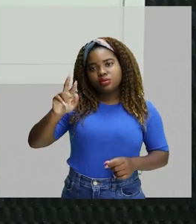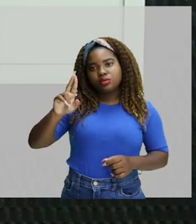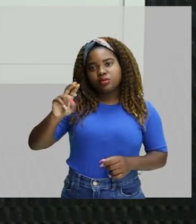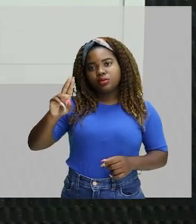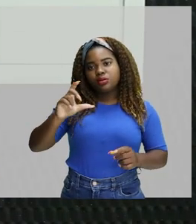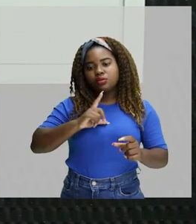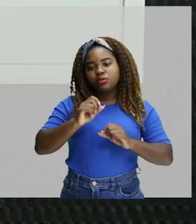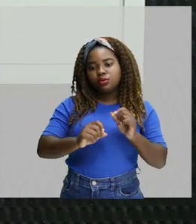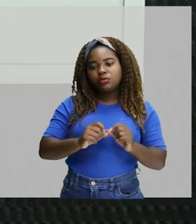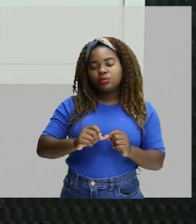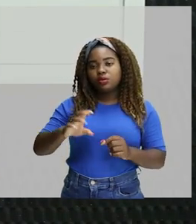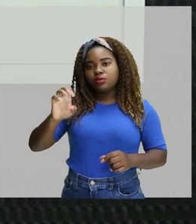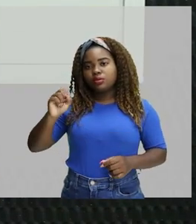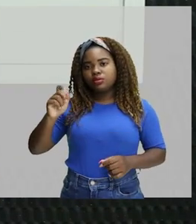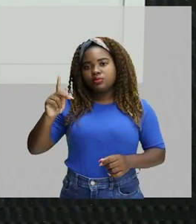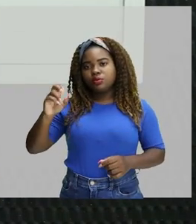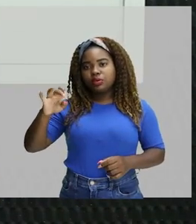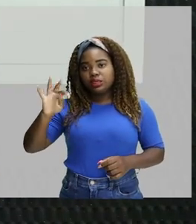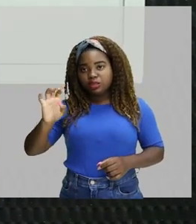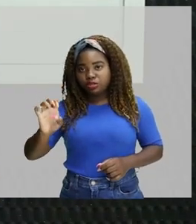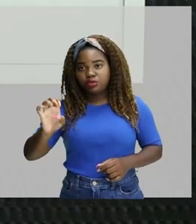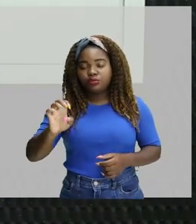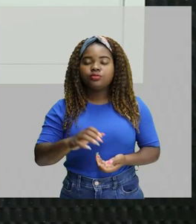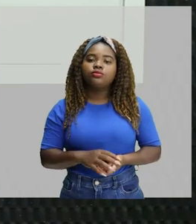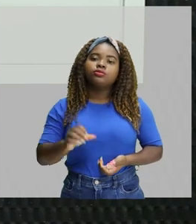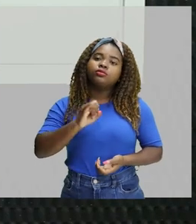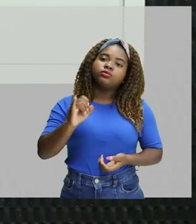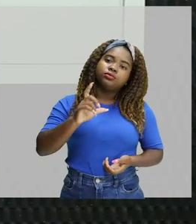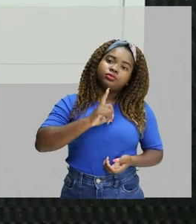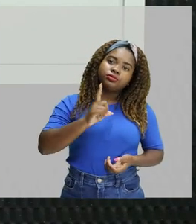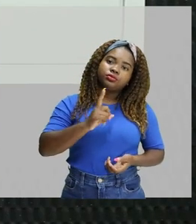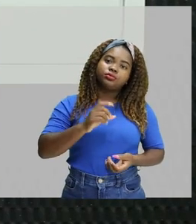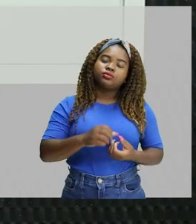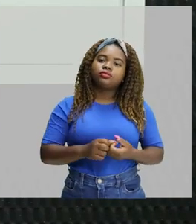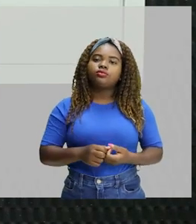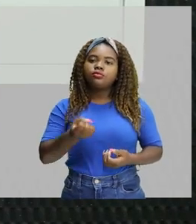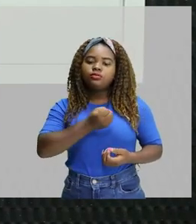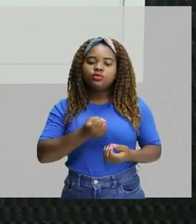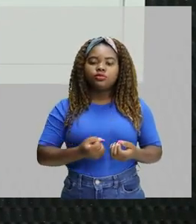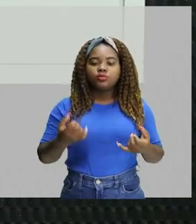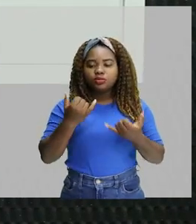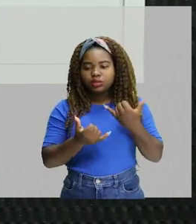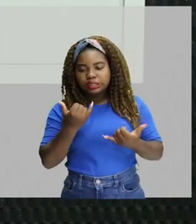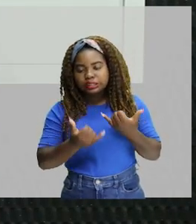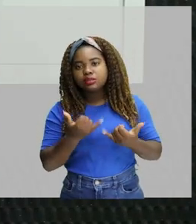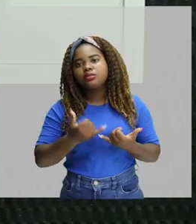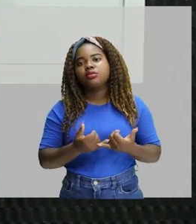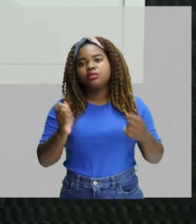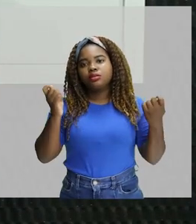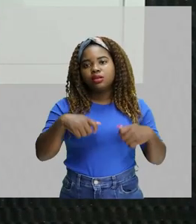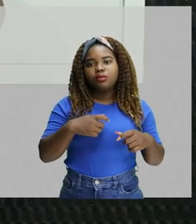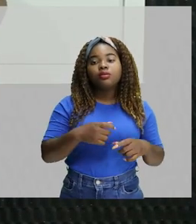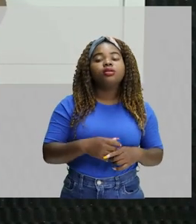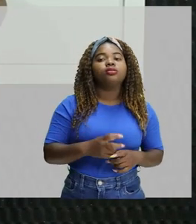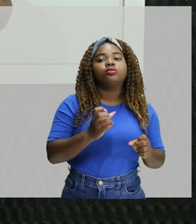expoente aqui da variável se você tem termos de mesmo grau eles podem ser somados ou subtraídos no caso aqui ó o